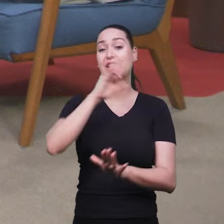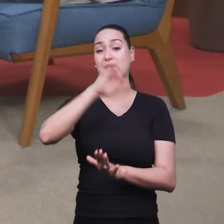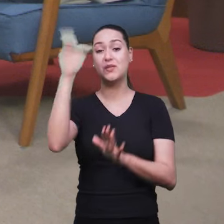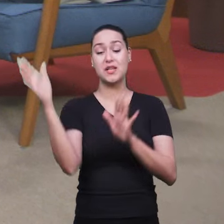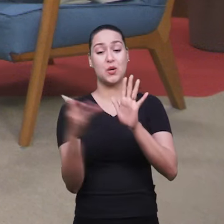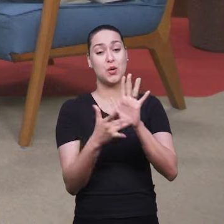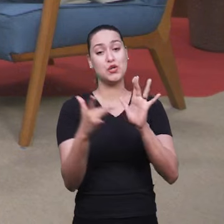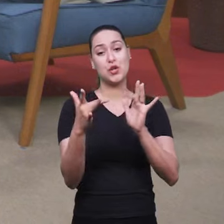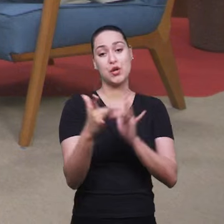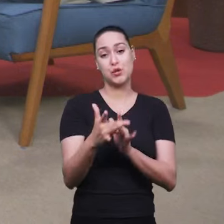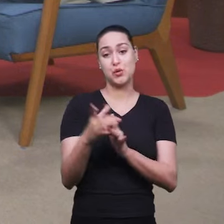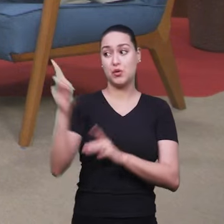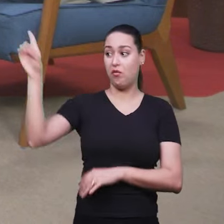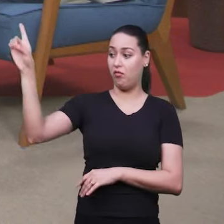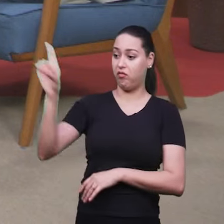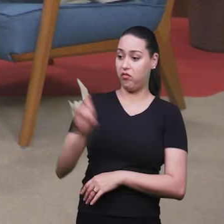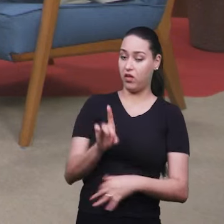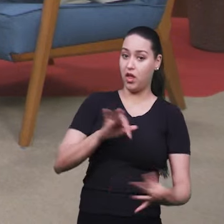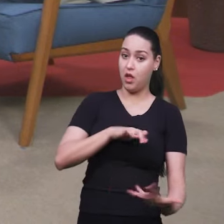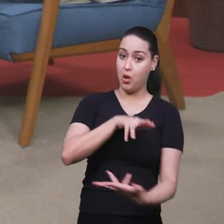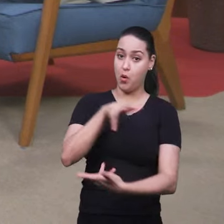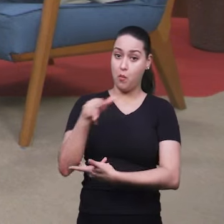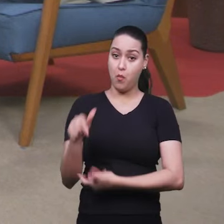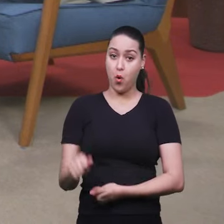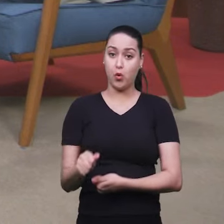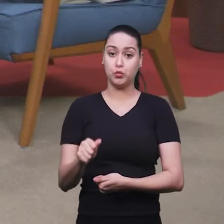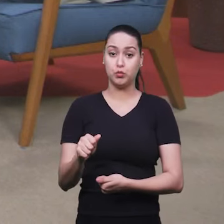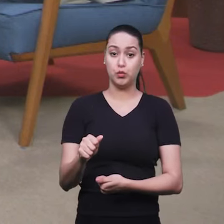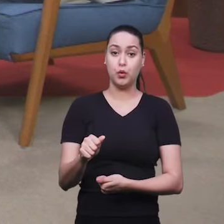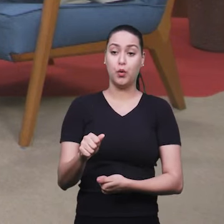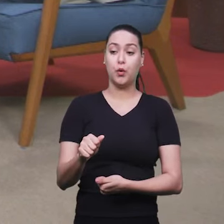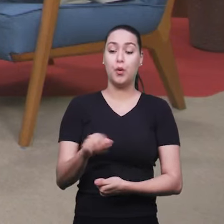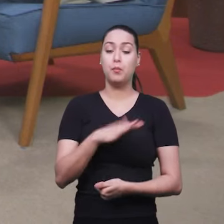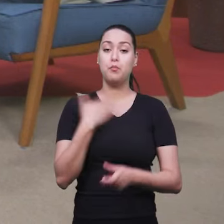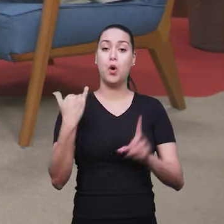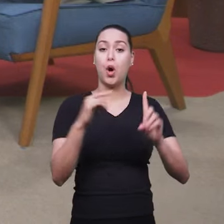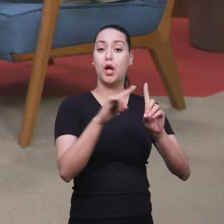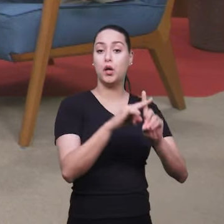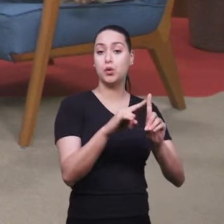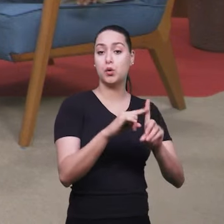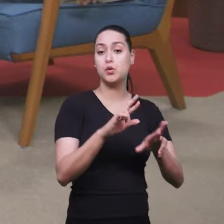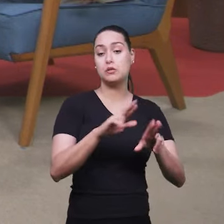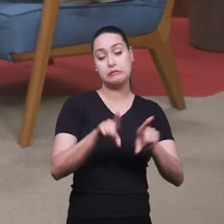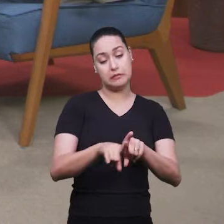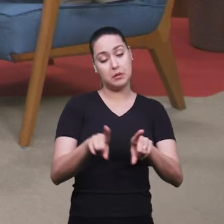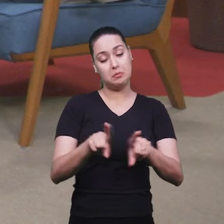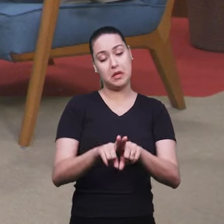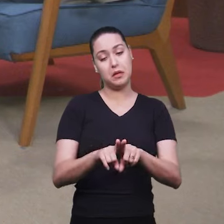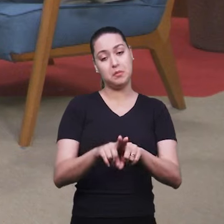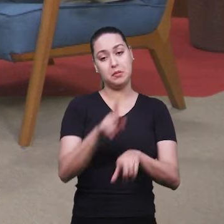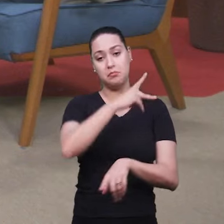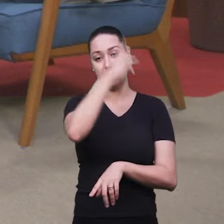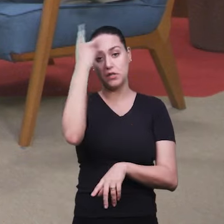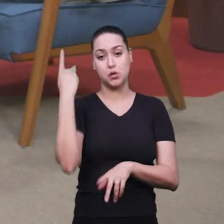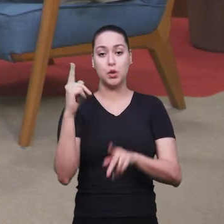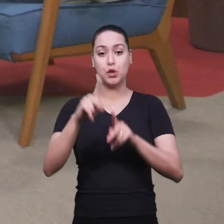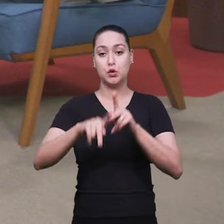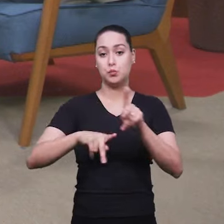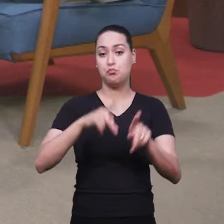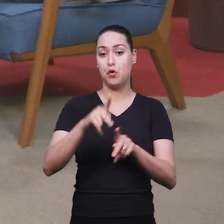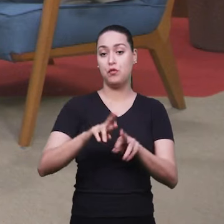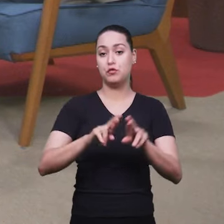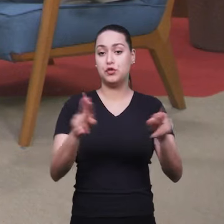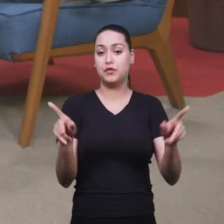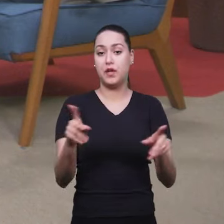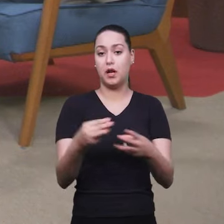Que o Senhor Jesus viria também para os gentios. Aliás, no Evangelho de João, no capítulo